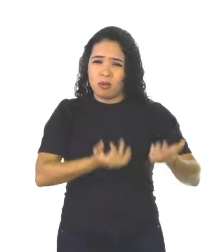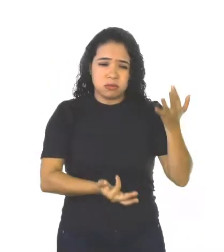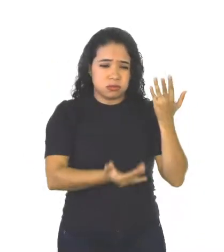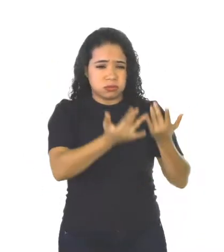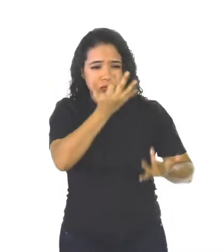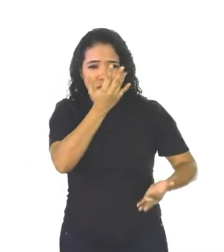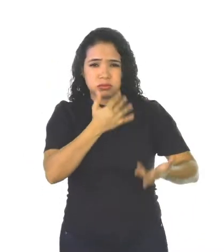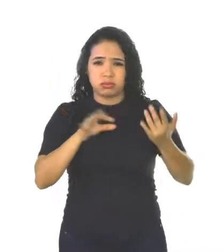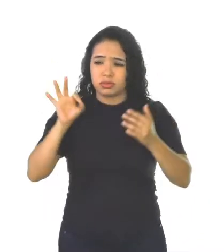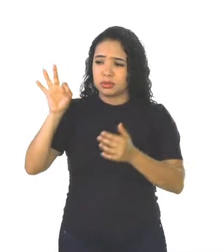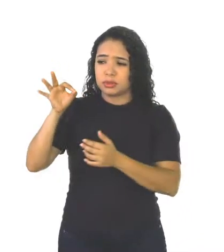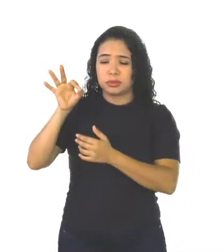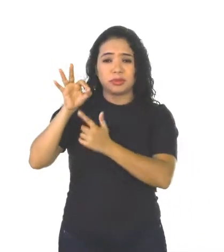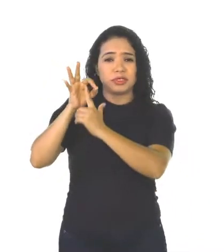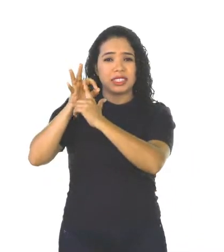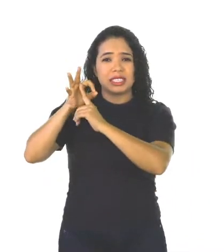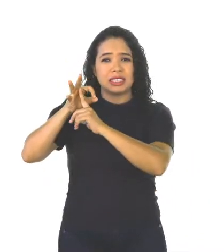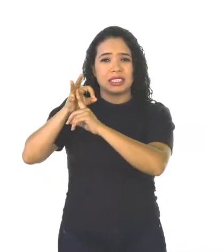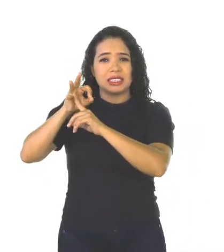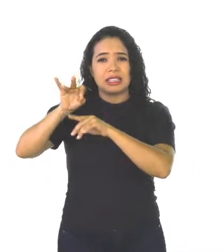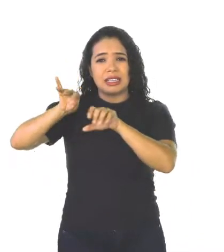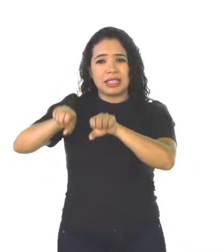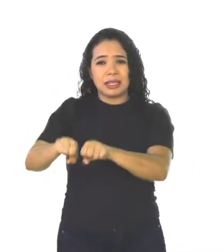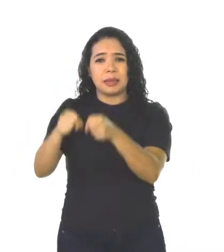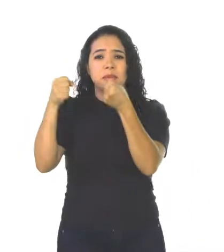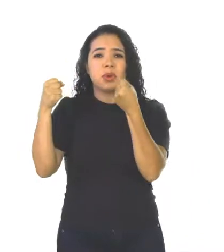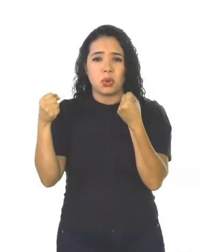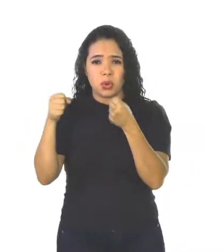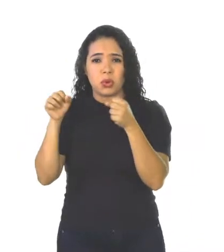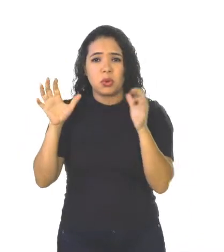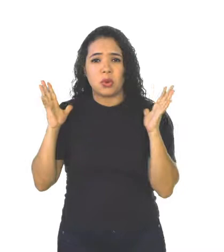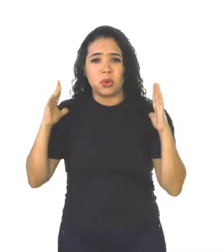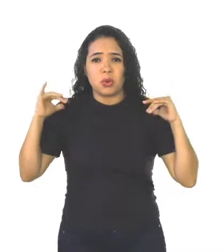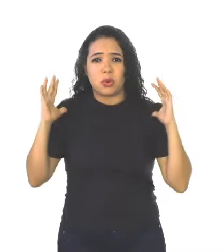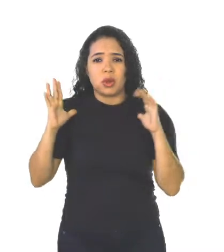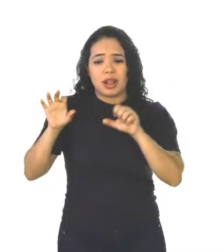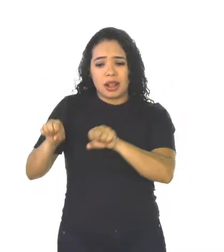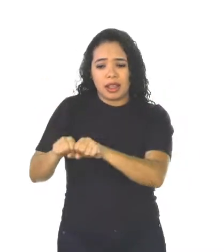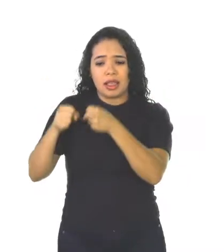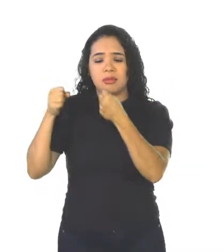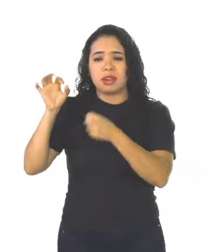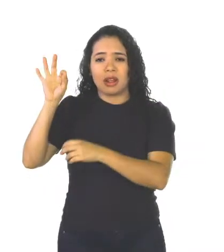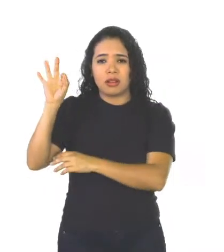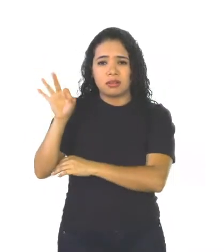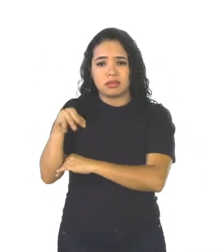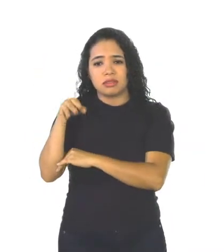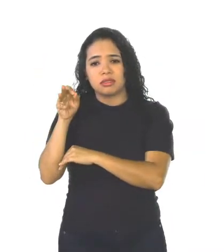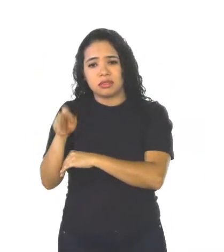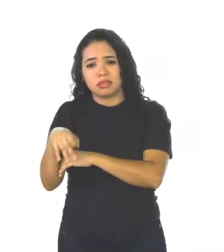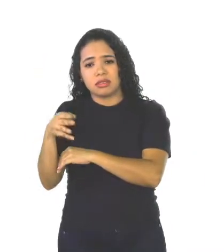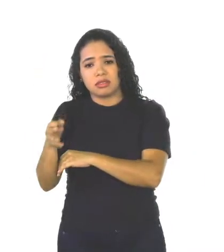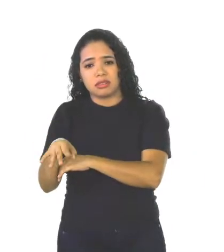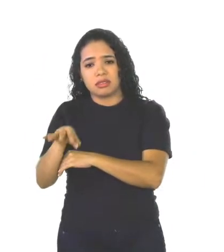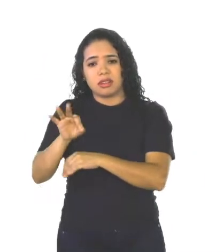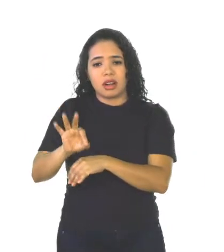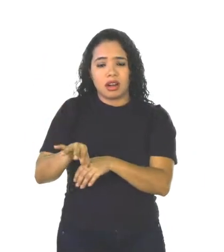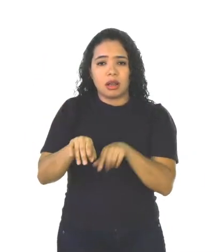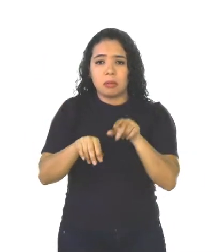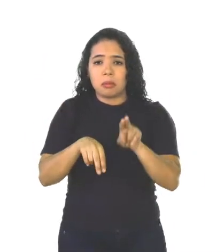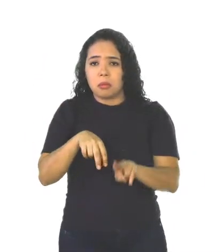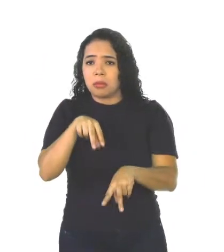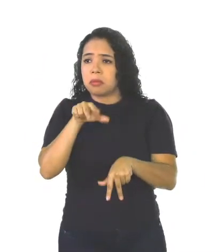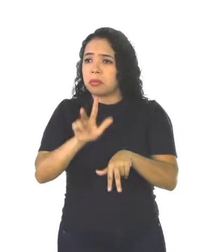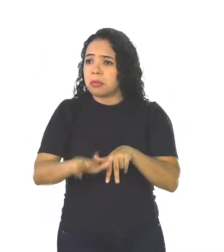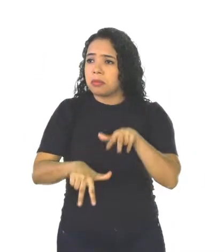quebrou sua asa e não conseguiu mais voar. De jardim em jardim caminhava,